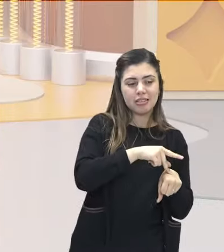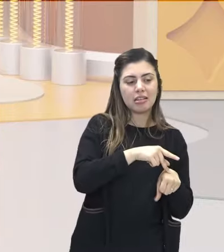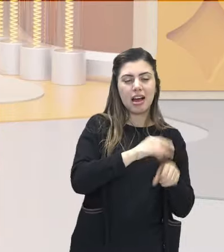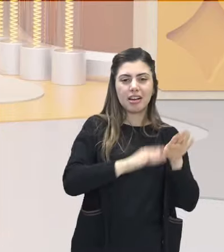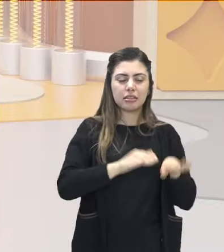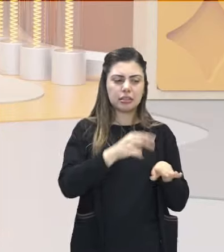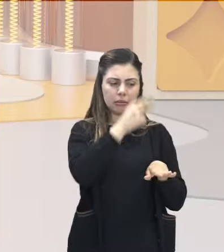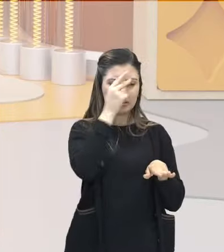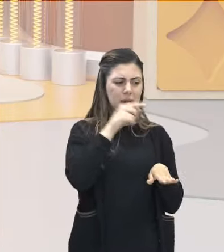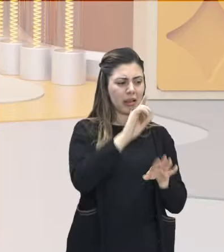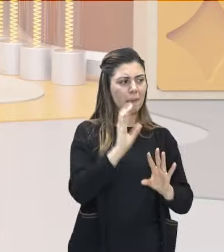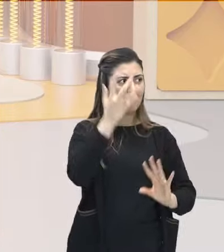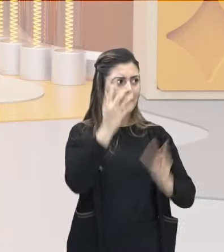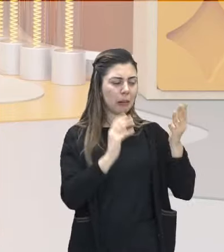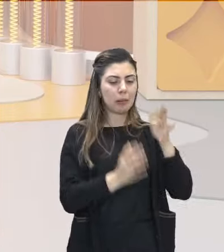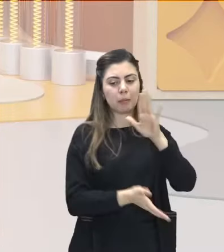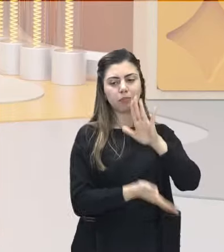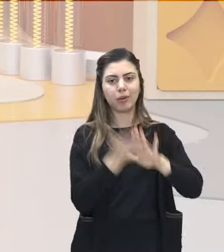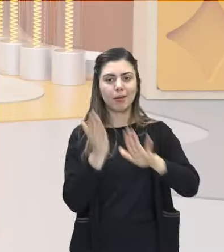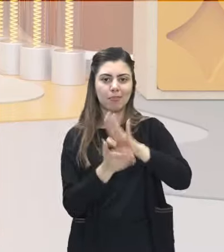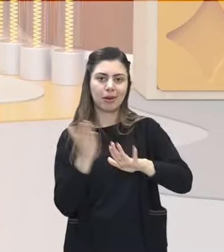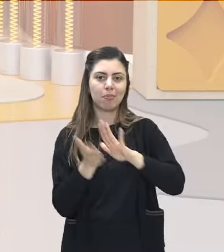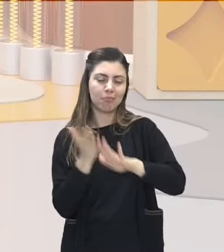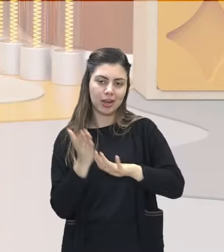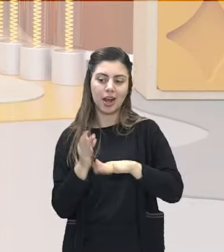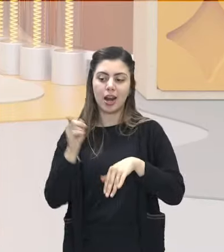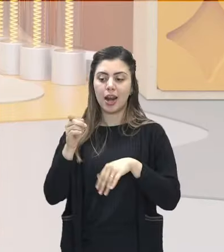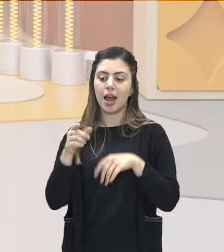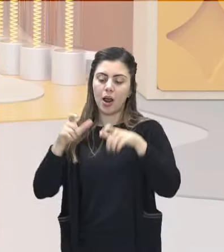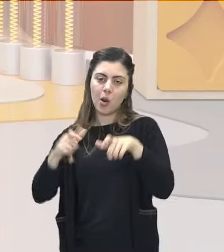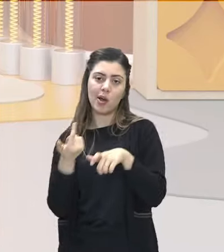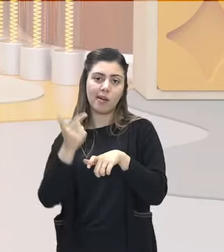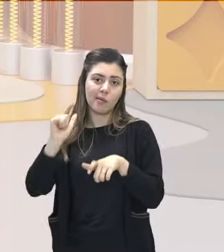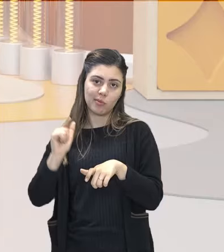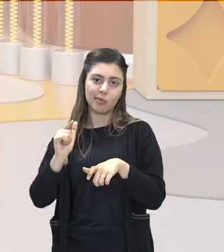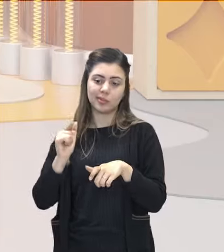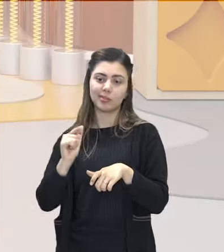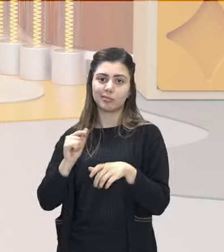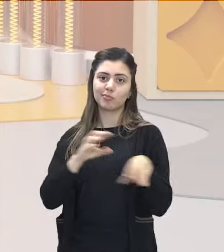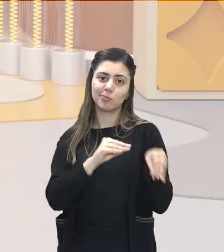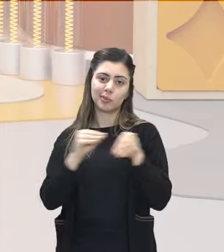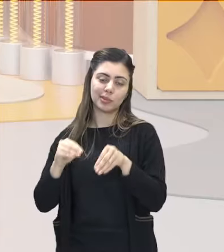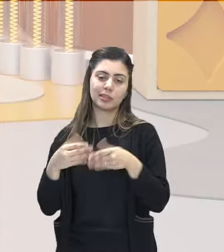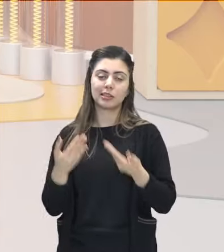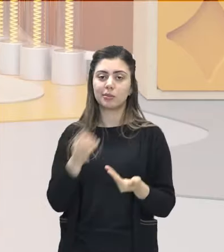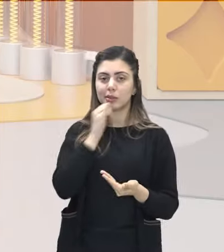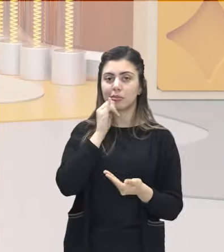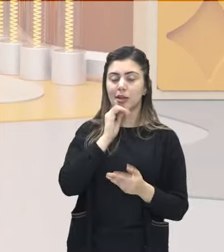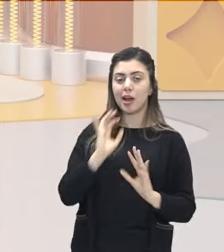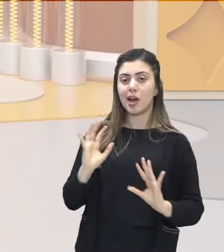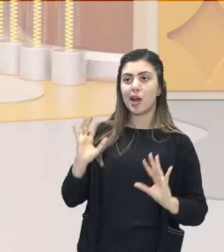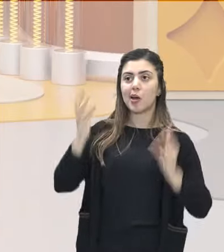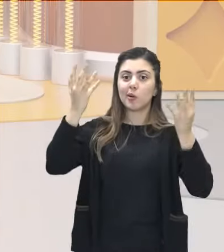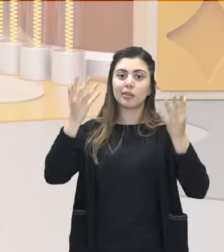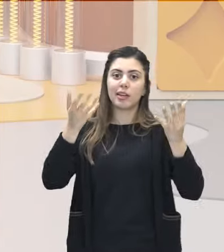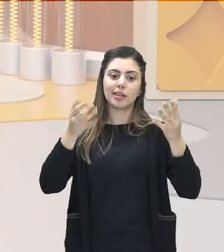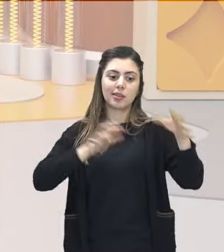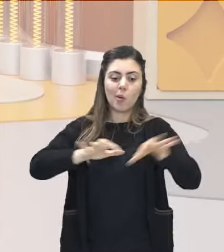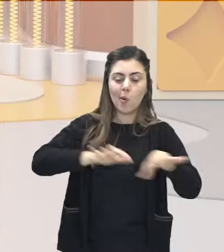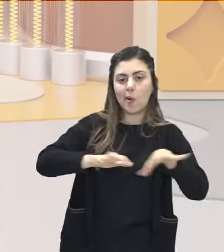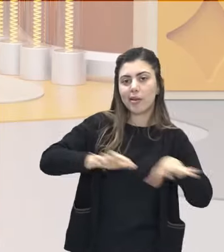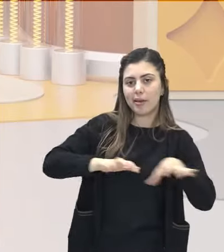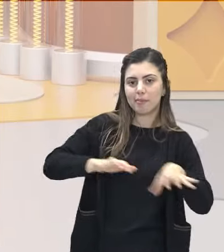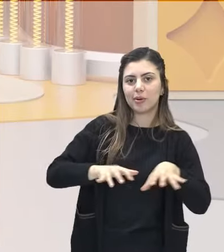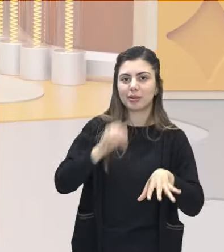o seu país de origem perdão e migrando para outros lugares tá quando acontece um desastre na natural por exemplo um terremoto como